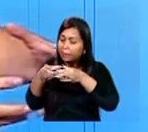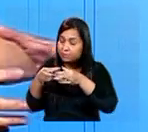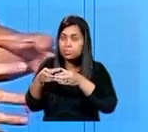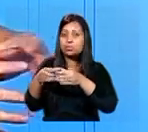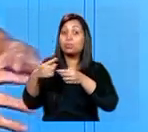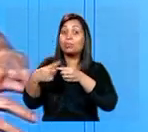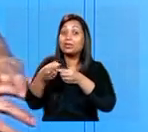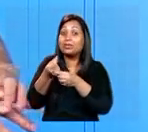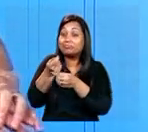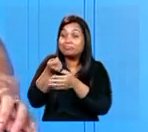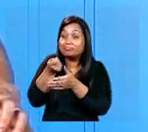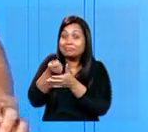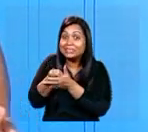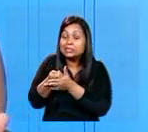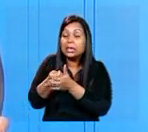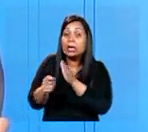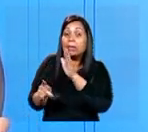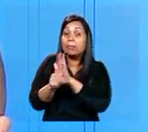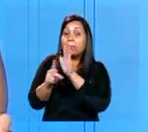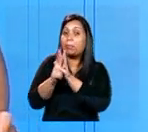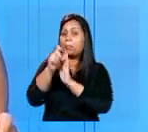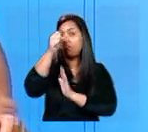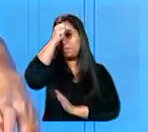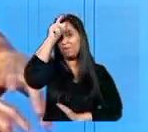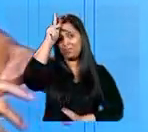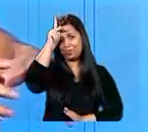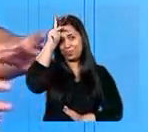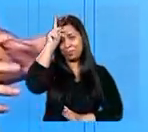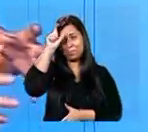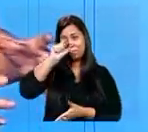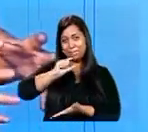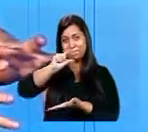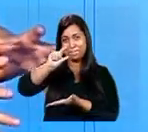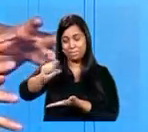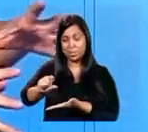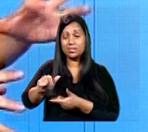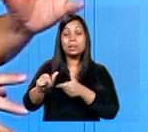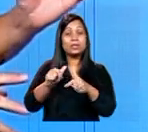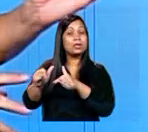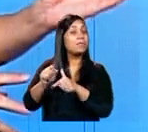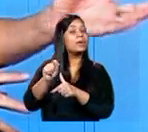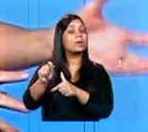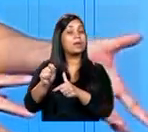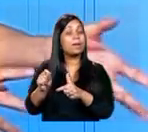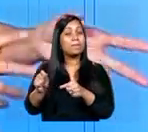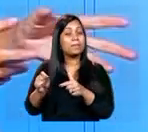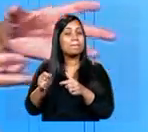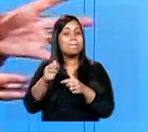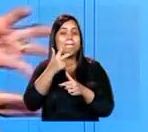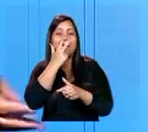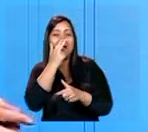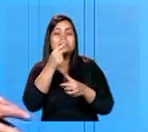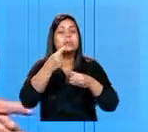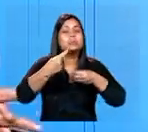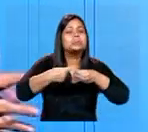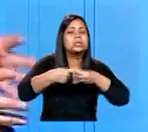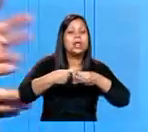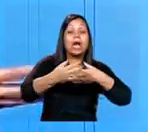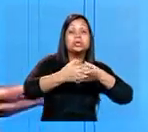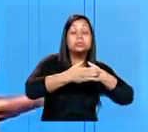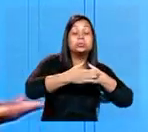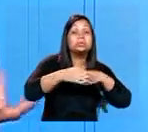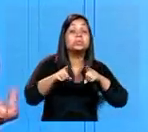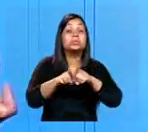porque o financiamento era exclusivo municipal e ele trabalhava muito parecido com o formato de Ribeirão e até de Campinas,